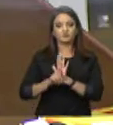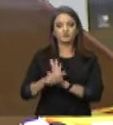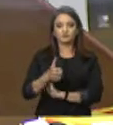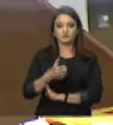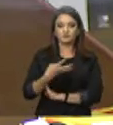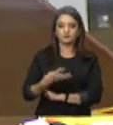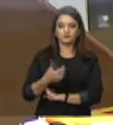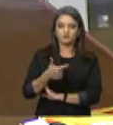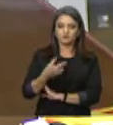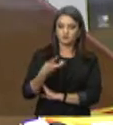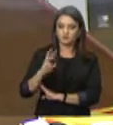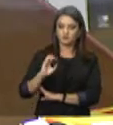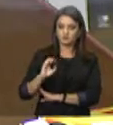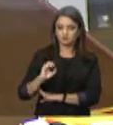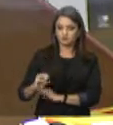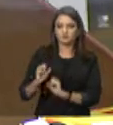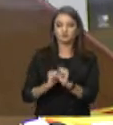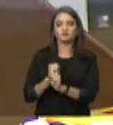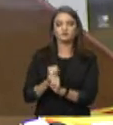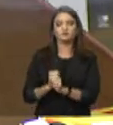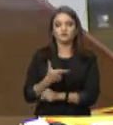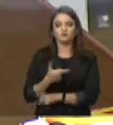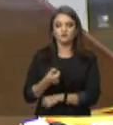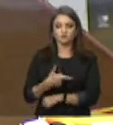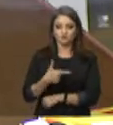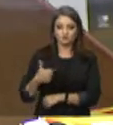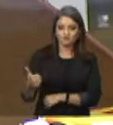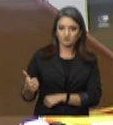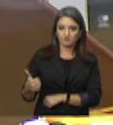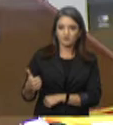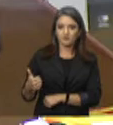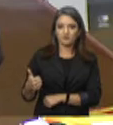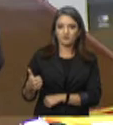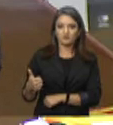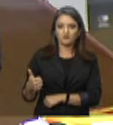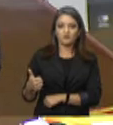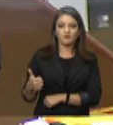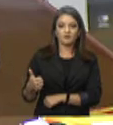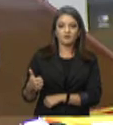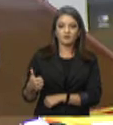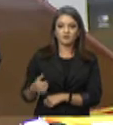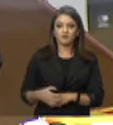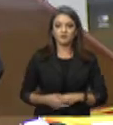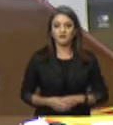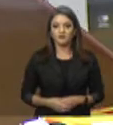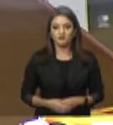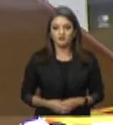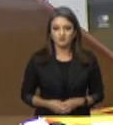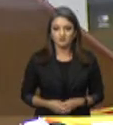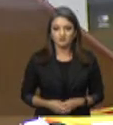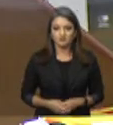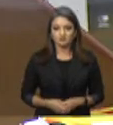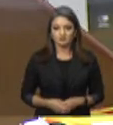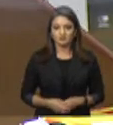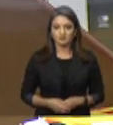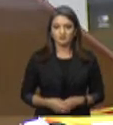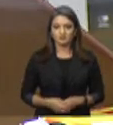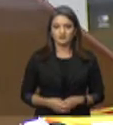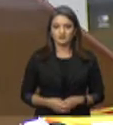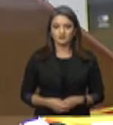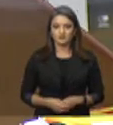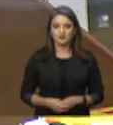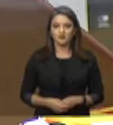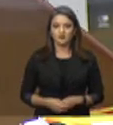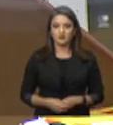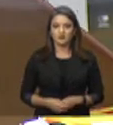lei 14230 de 2021 o ritmo de outubro de